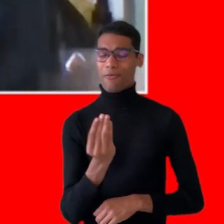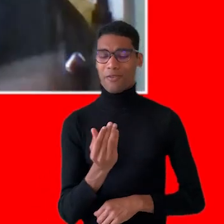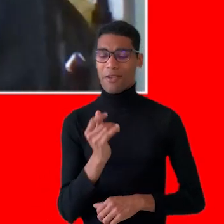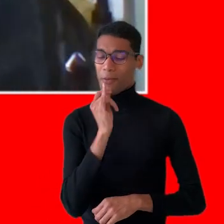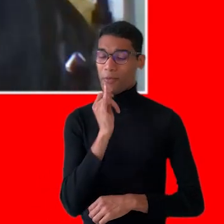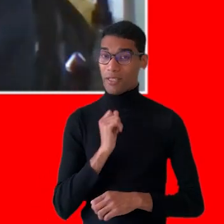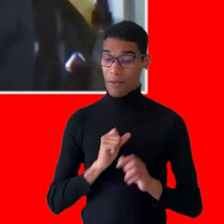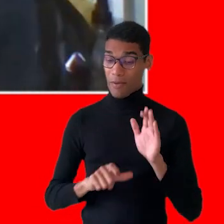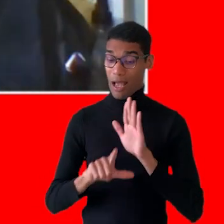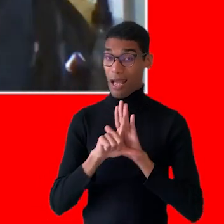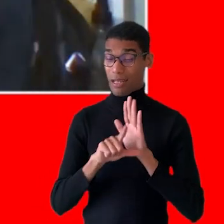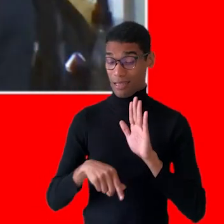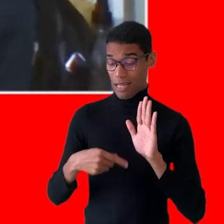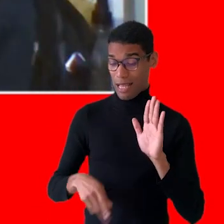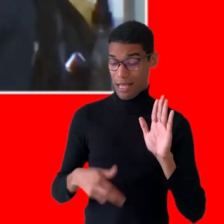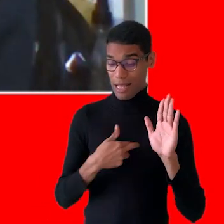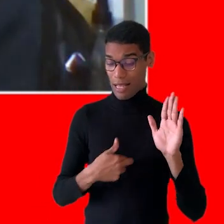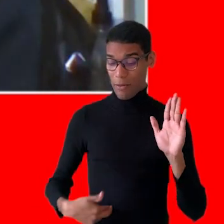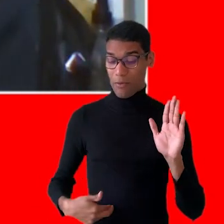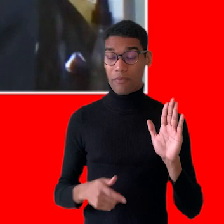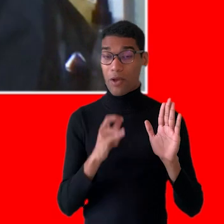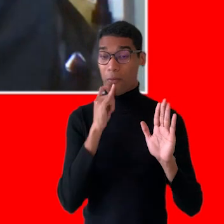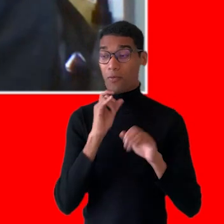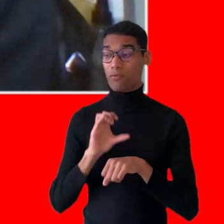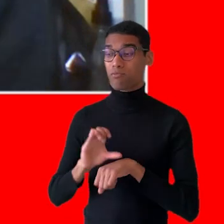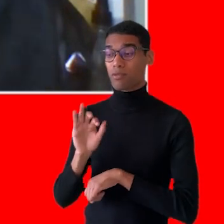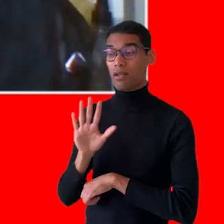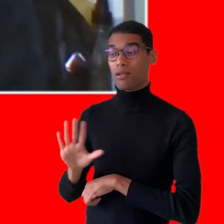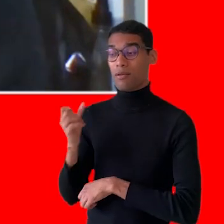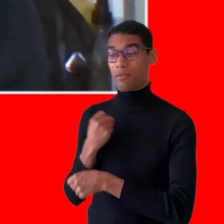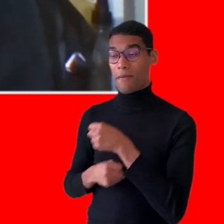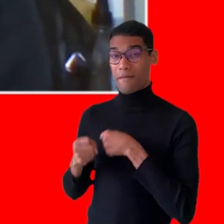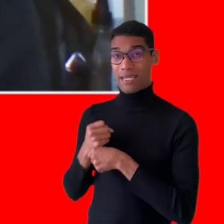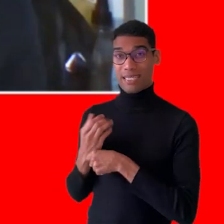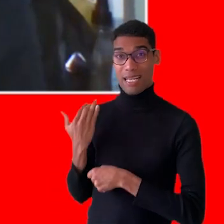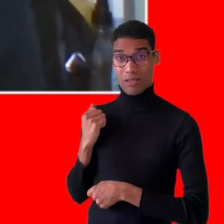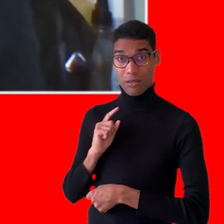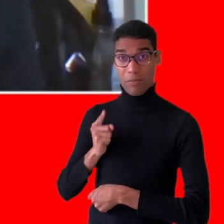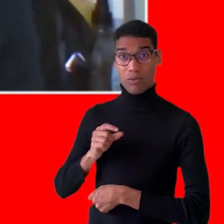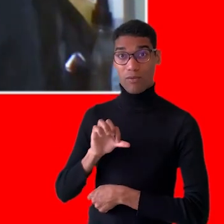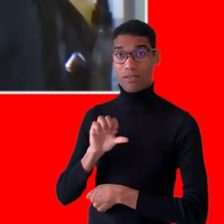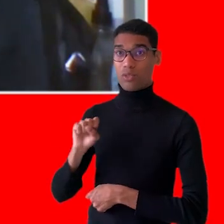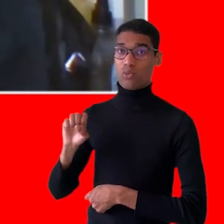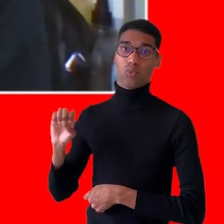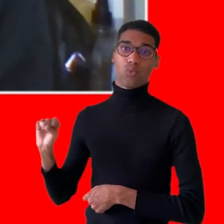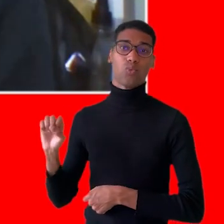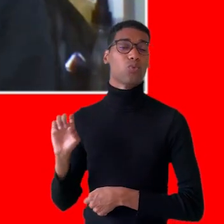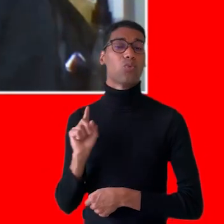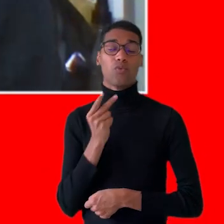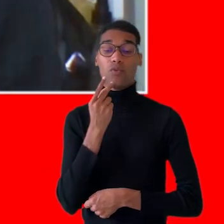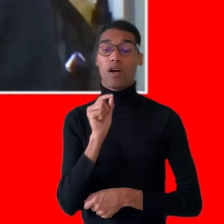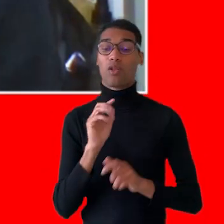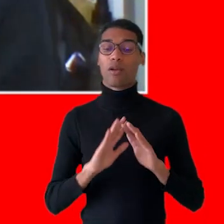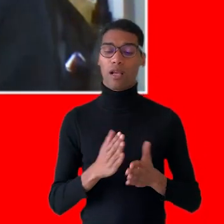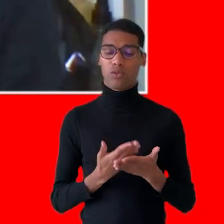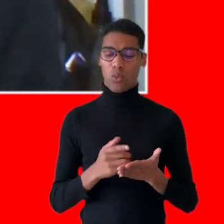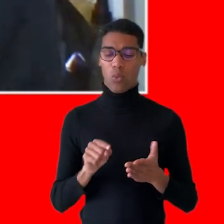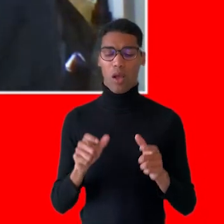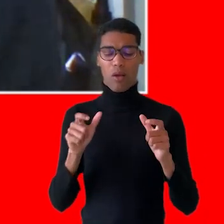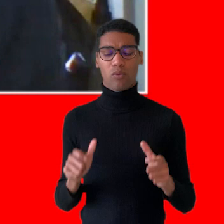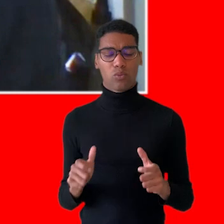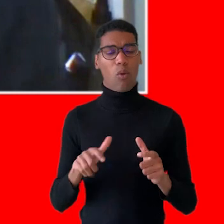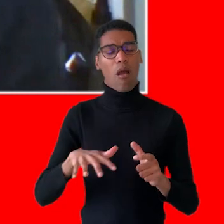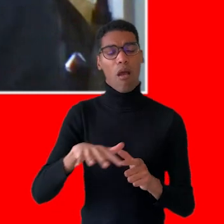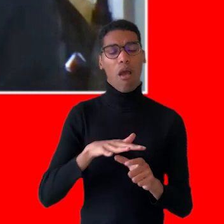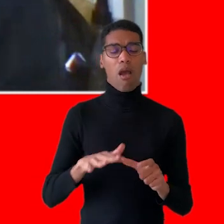Porque a lei republicana da Constituinte de 88 define a escola como um